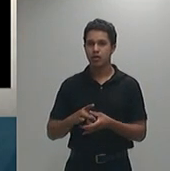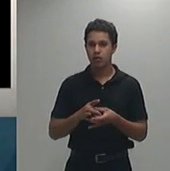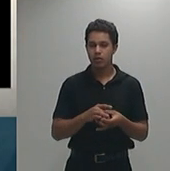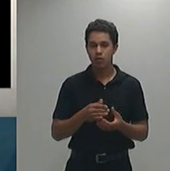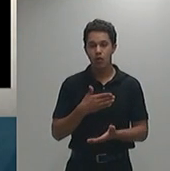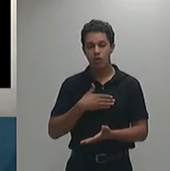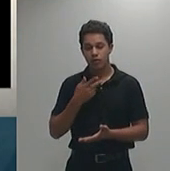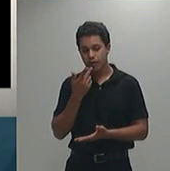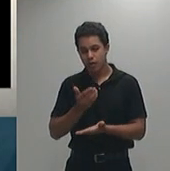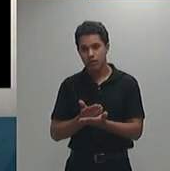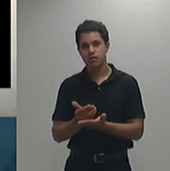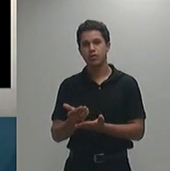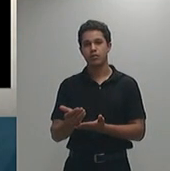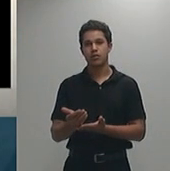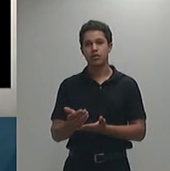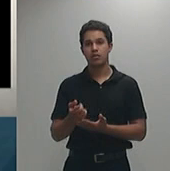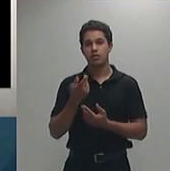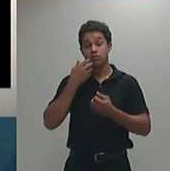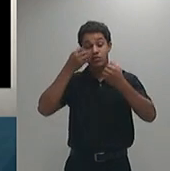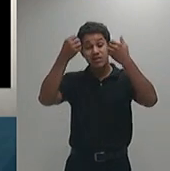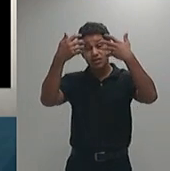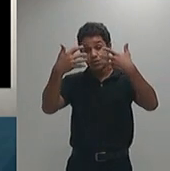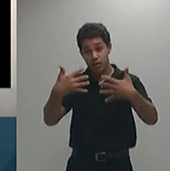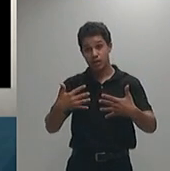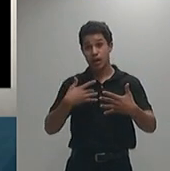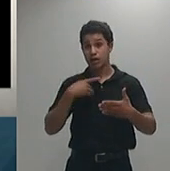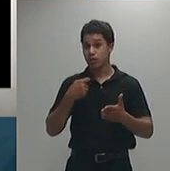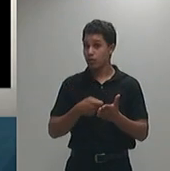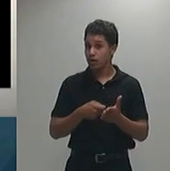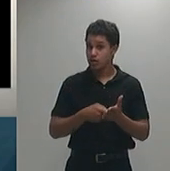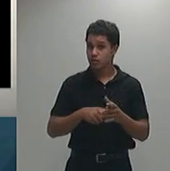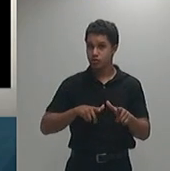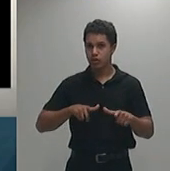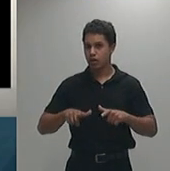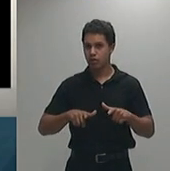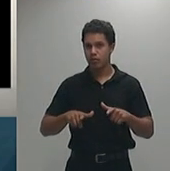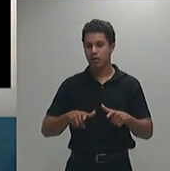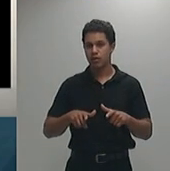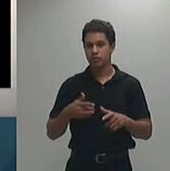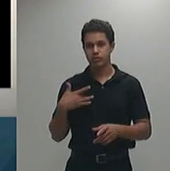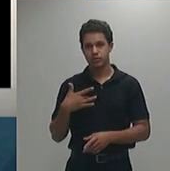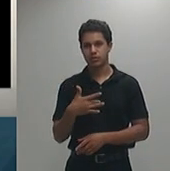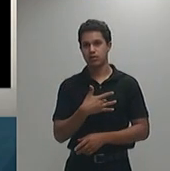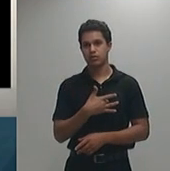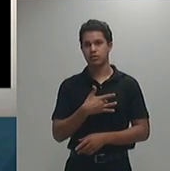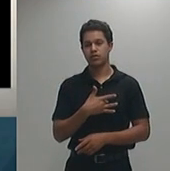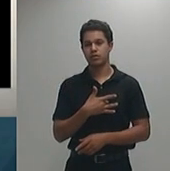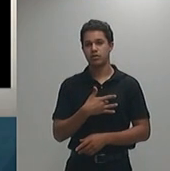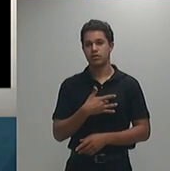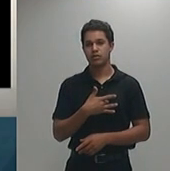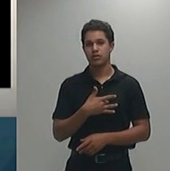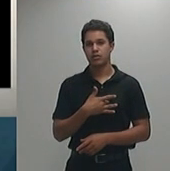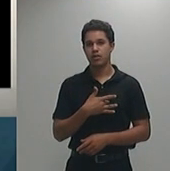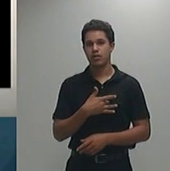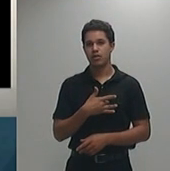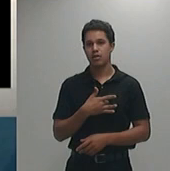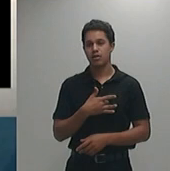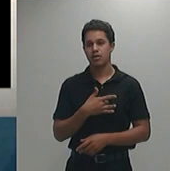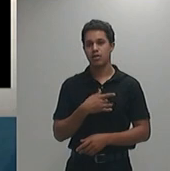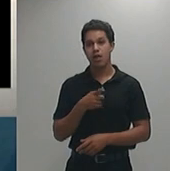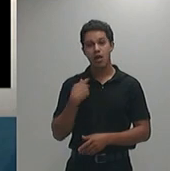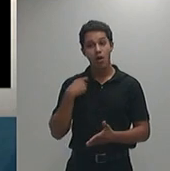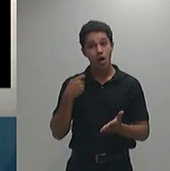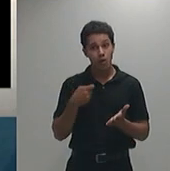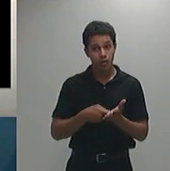de parecer que a prestação de serviço de saúde e ela é uma obrigação